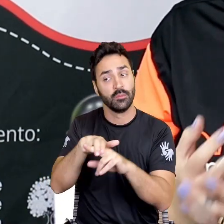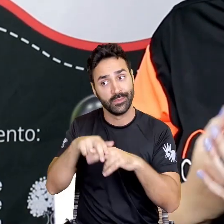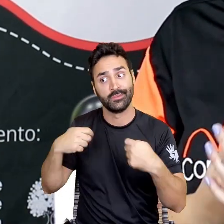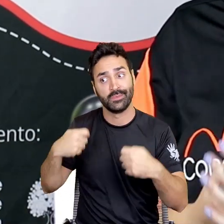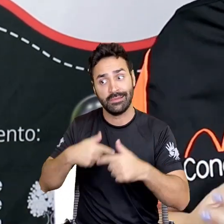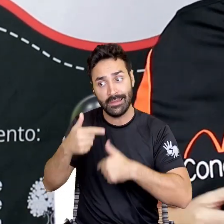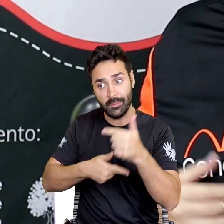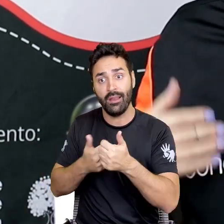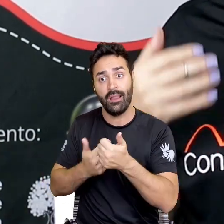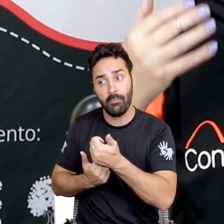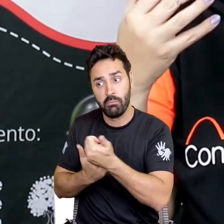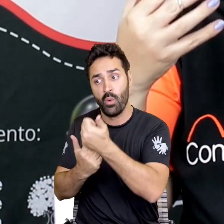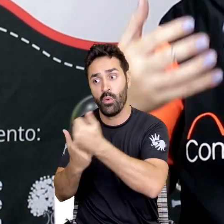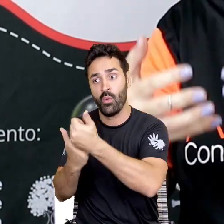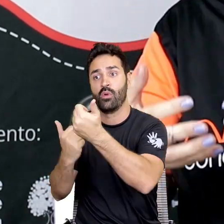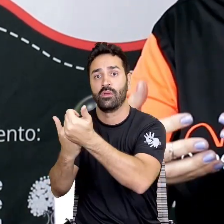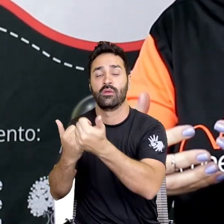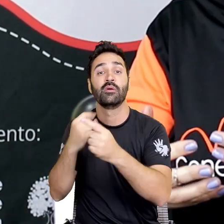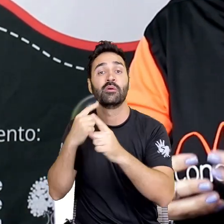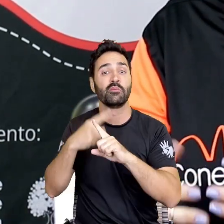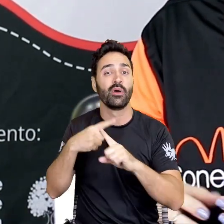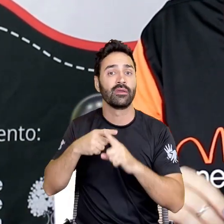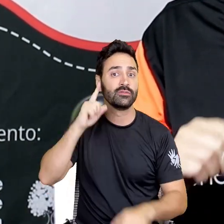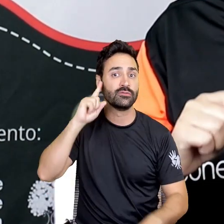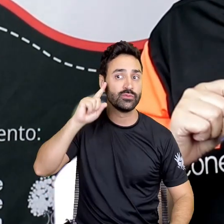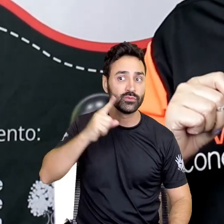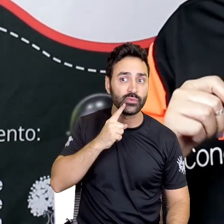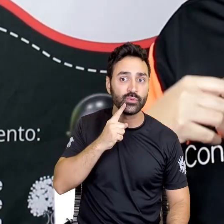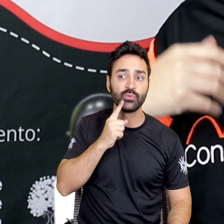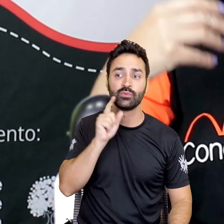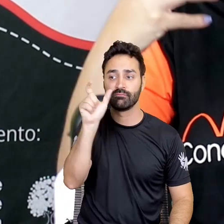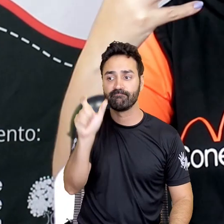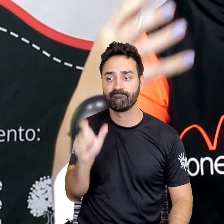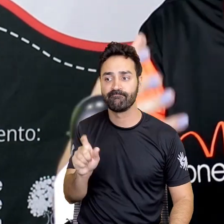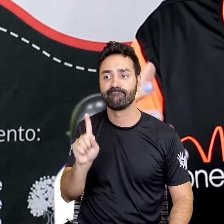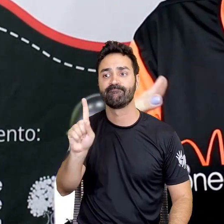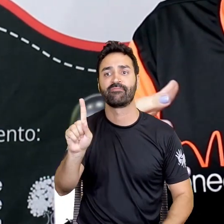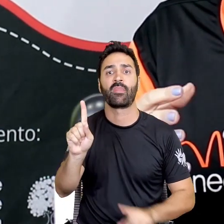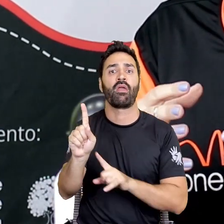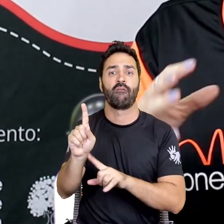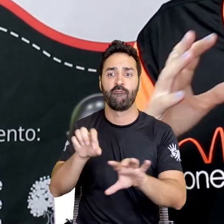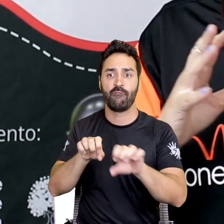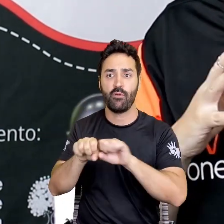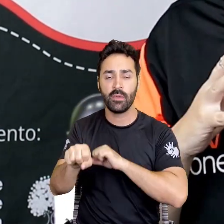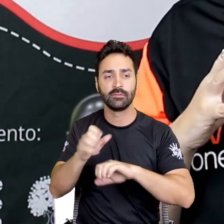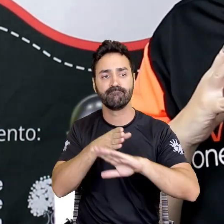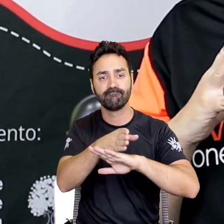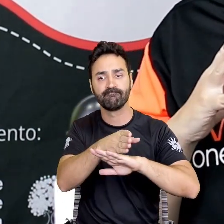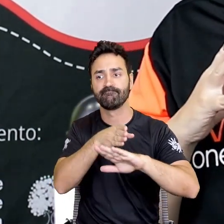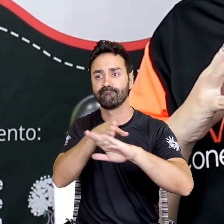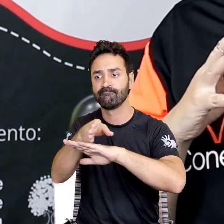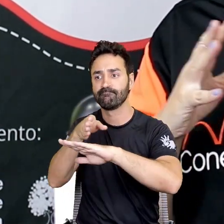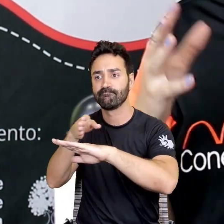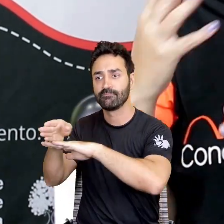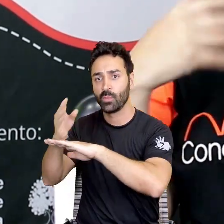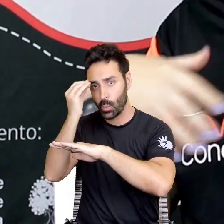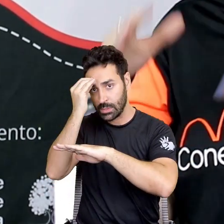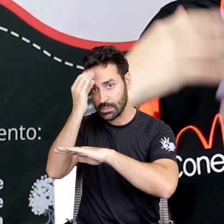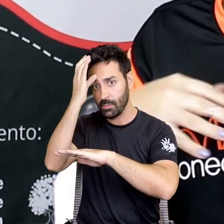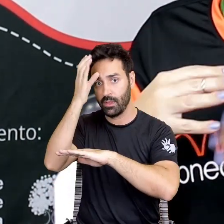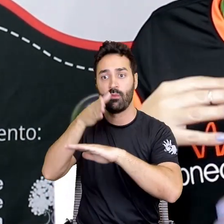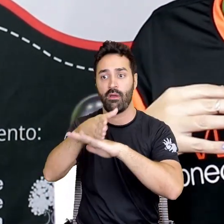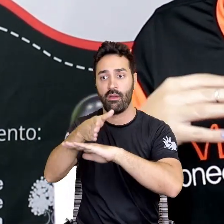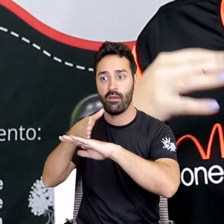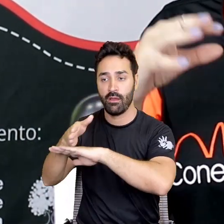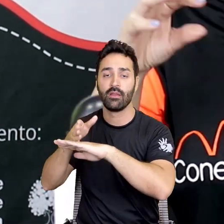Então, a partir do momento que os surdos começam a buscar formação, entrar em determinados campos de conhecimento,